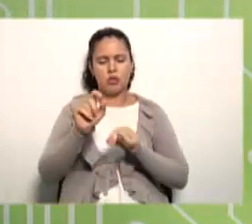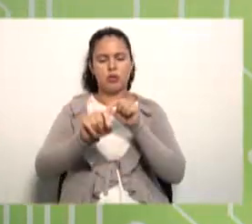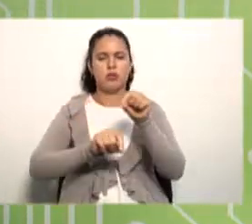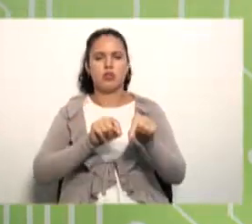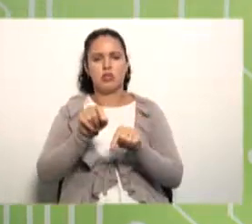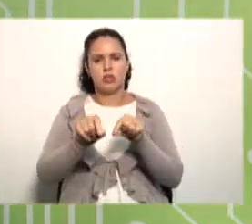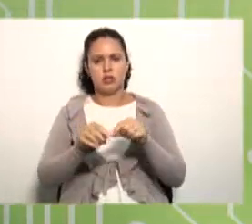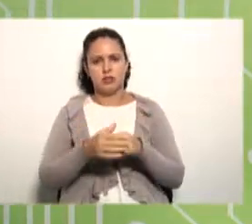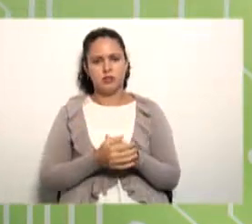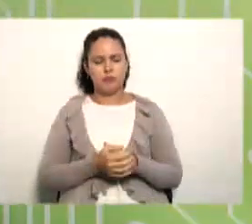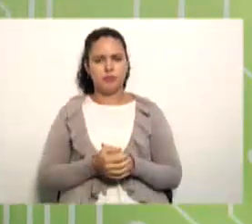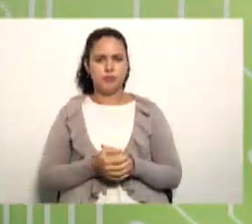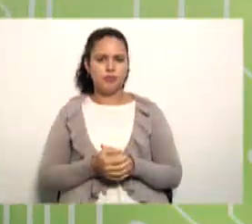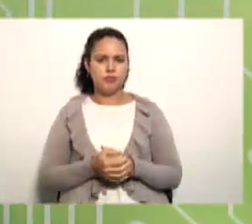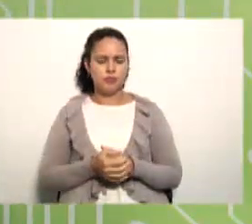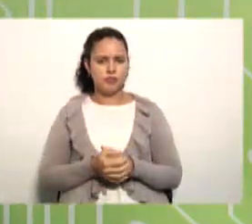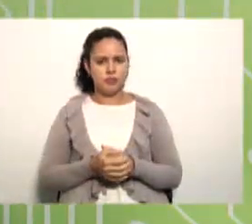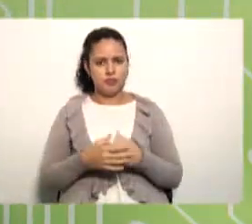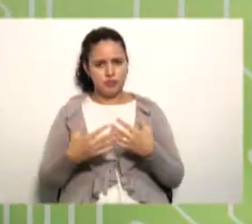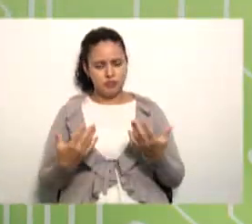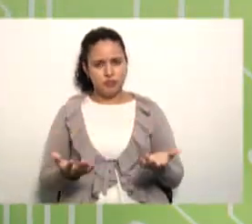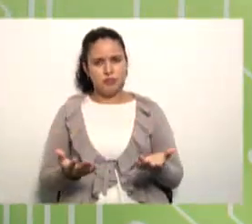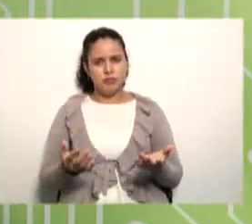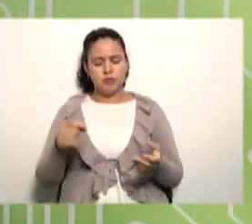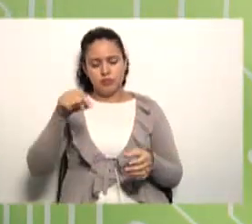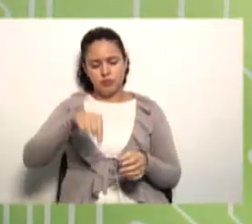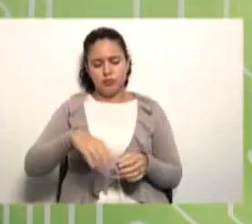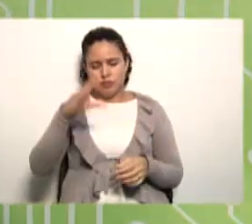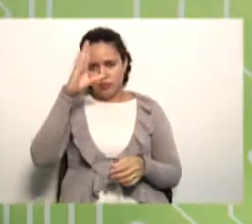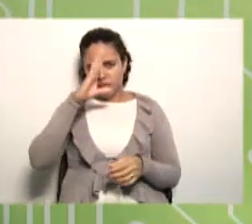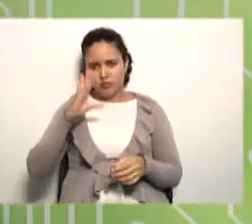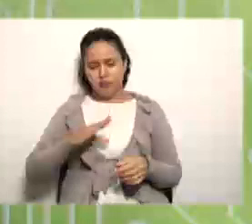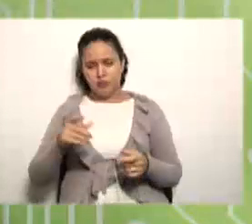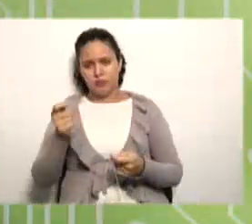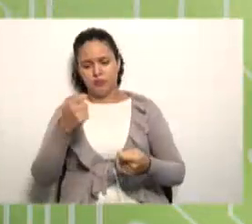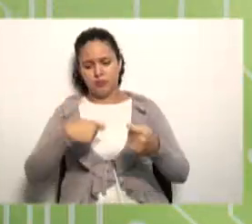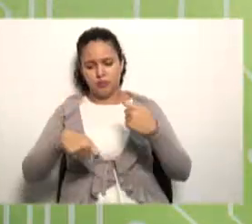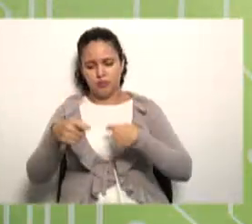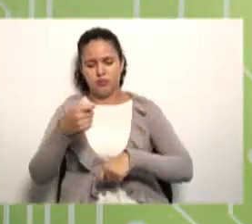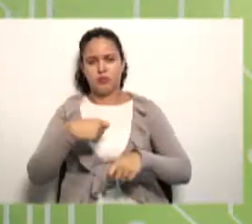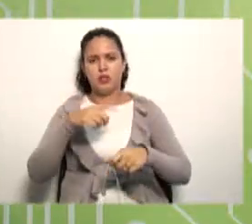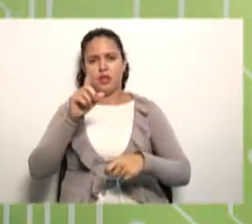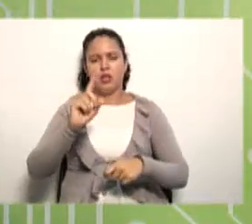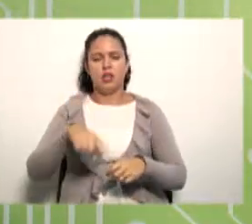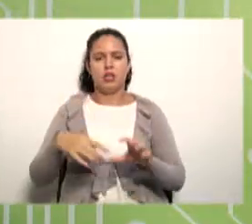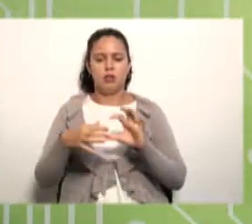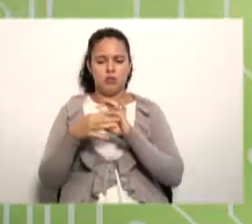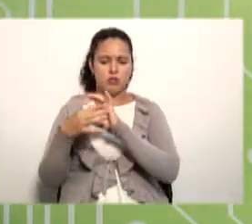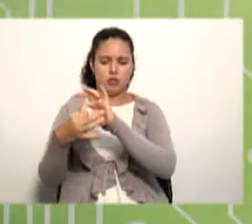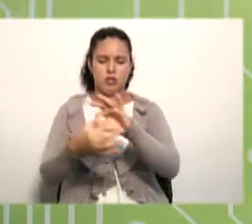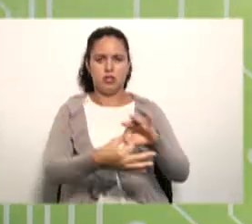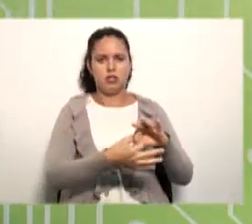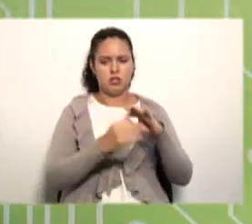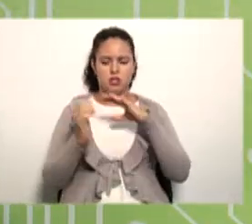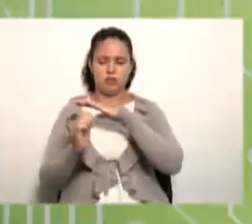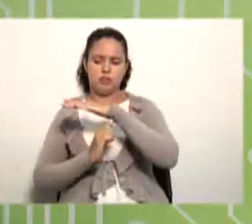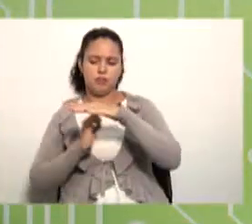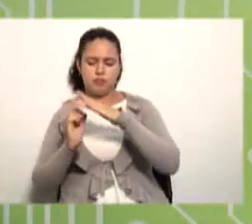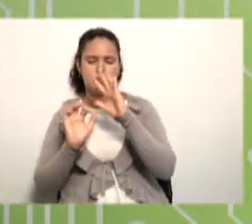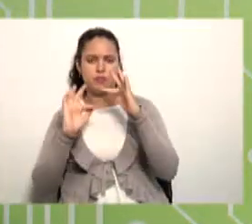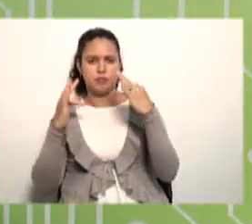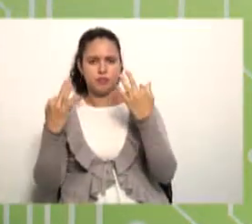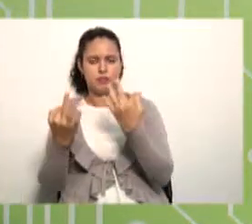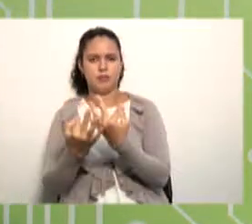falo de economia de mercado, o Brasil é um exemplo, ele é muito ligado à interação entre as empresas e as famílias. Quando um produto está bem